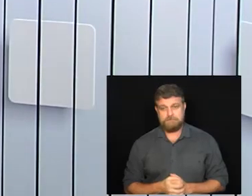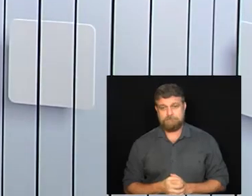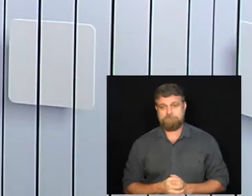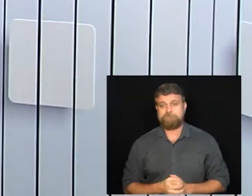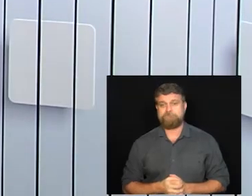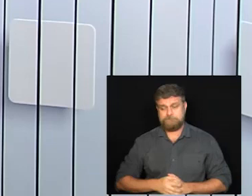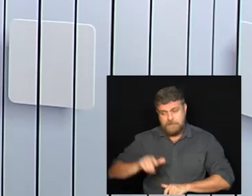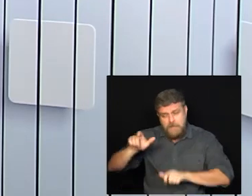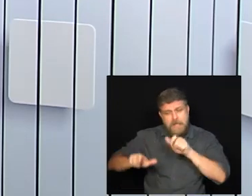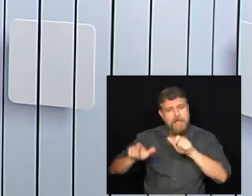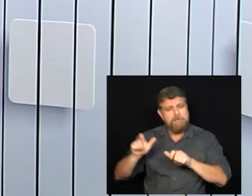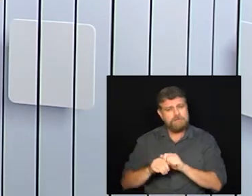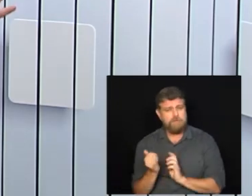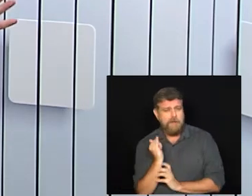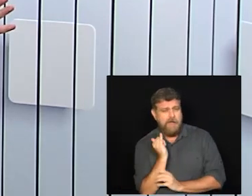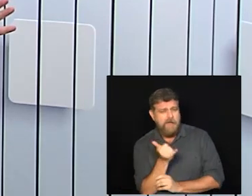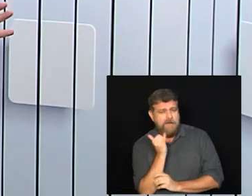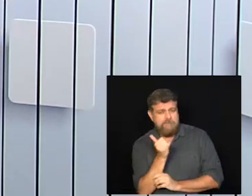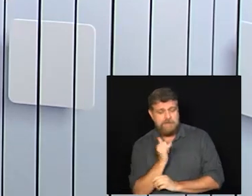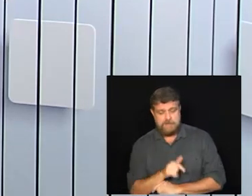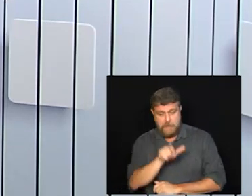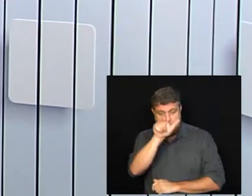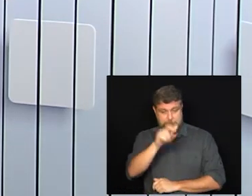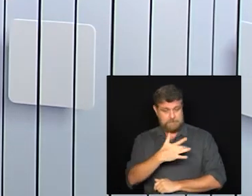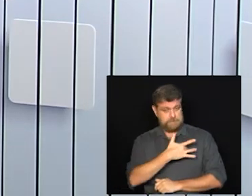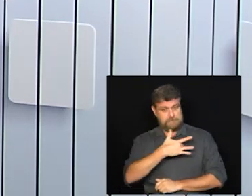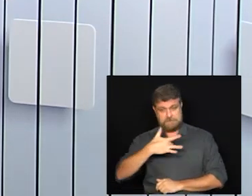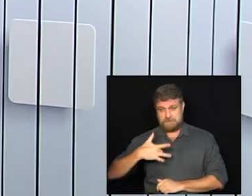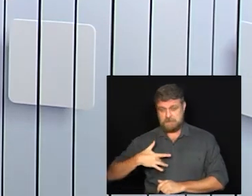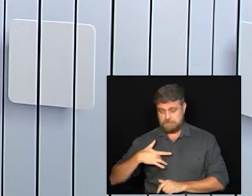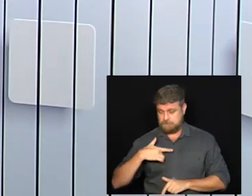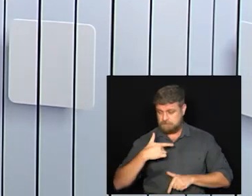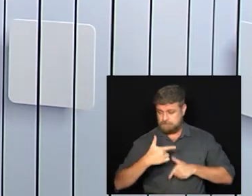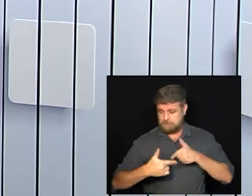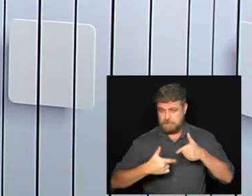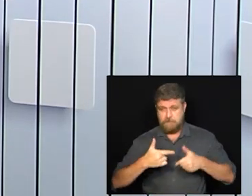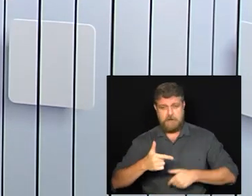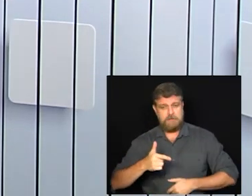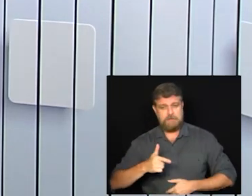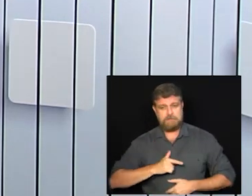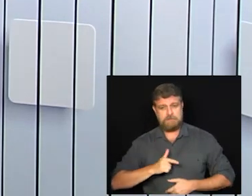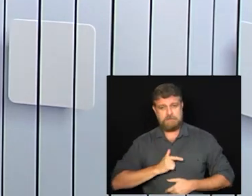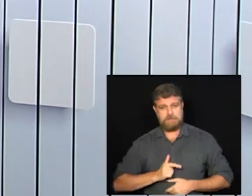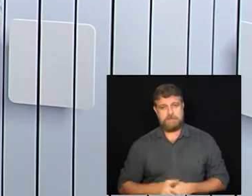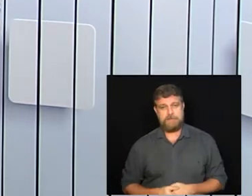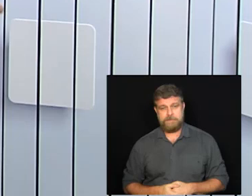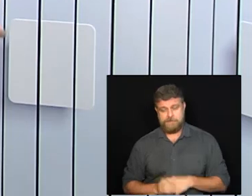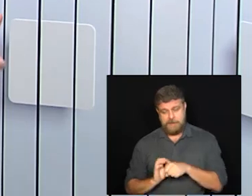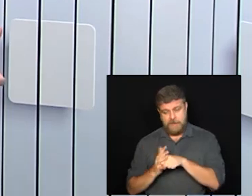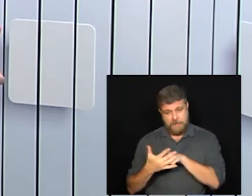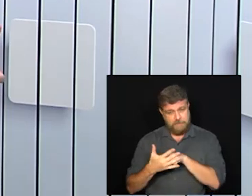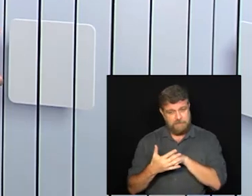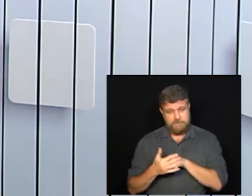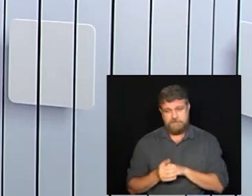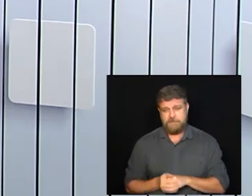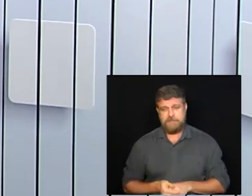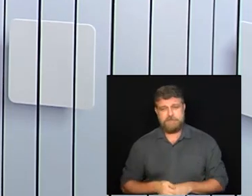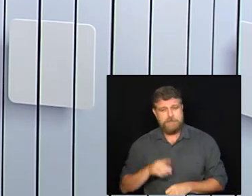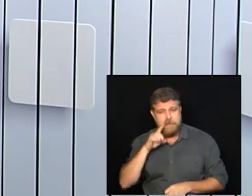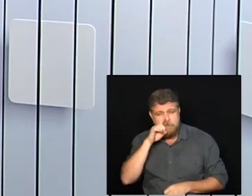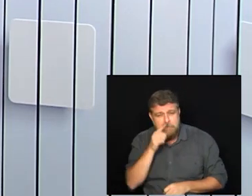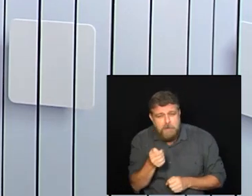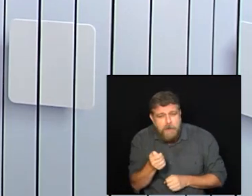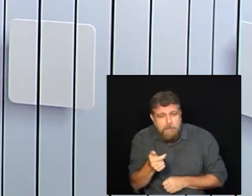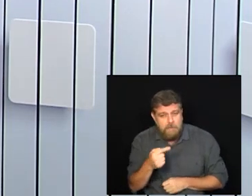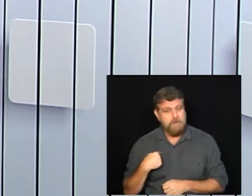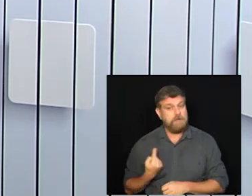Muita gente diz que pessoas saudáveis e ativas desenvolvem a forma menos grave da Covid-19. Mas